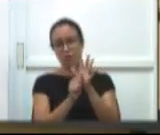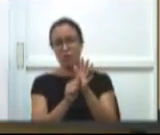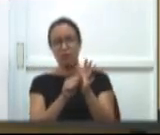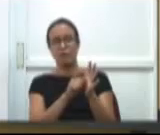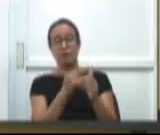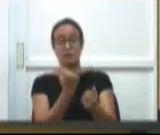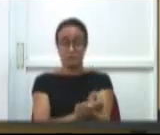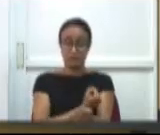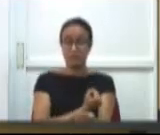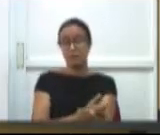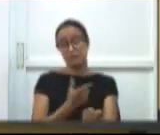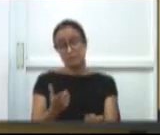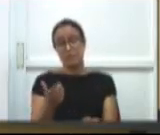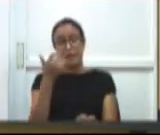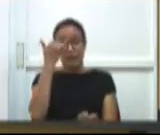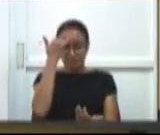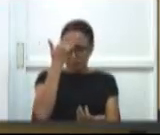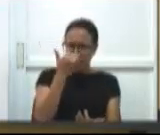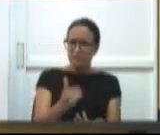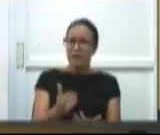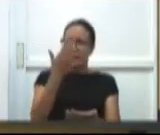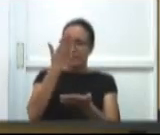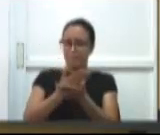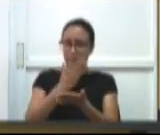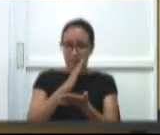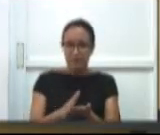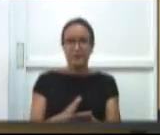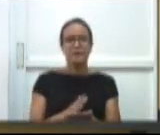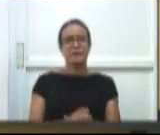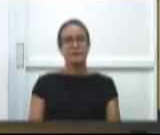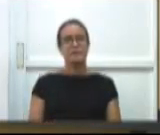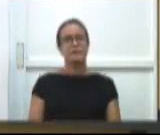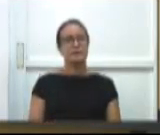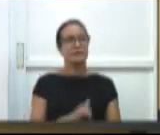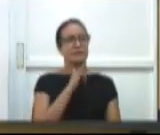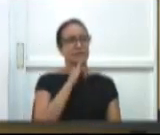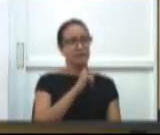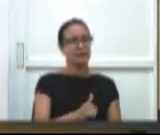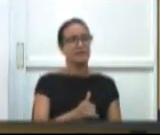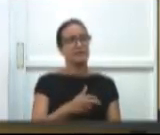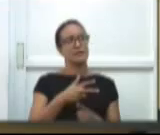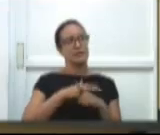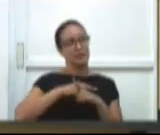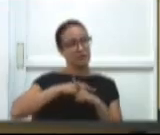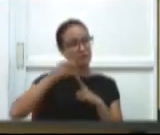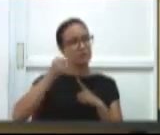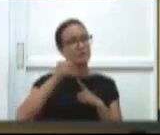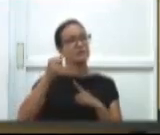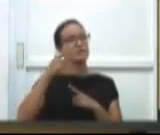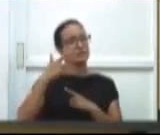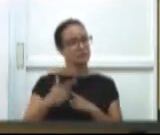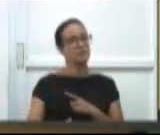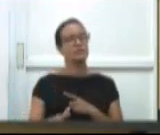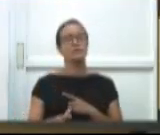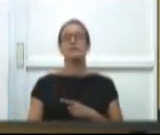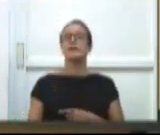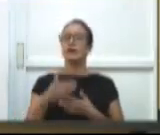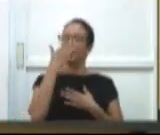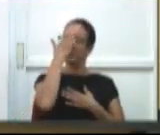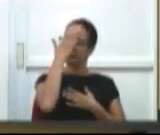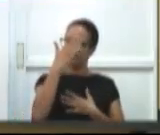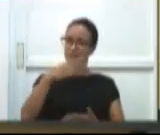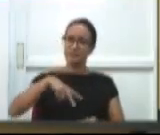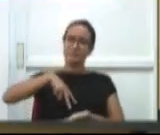passar, né? Mais uma conquista que eu tive, então venho aqui agradecer pessoalmente e